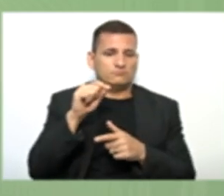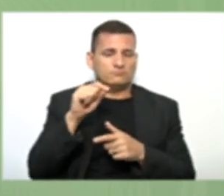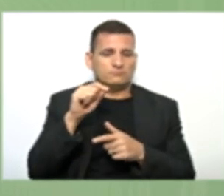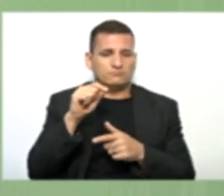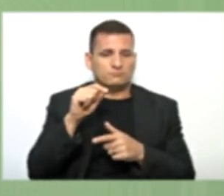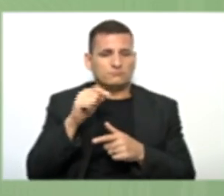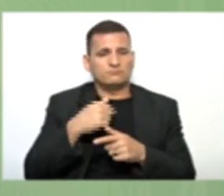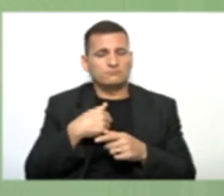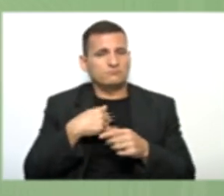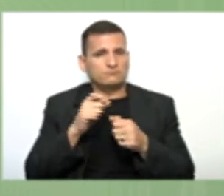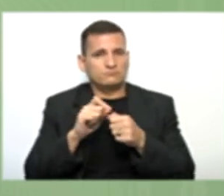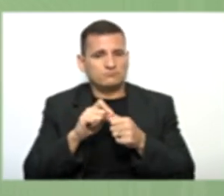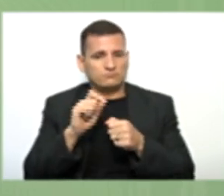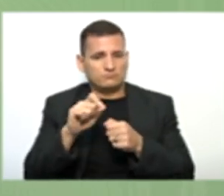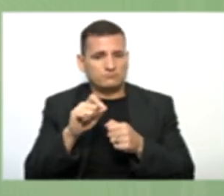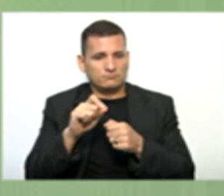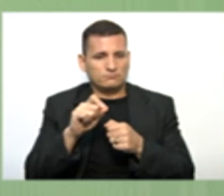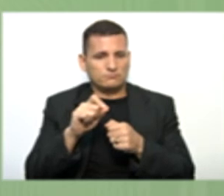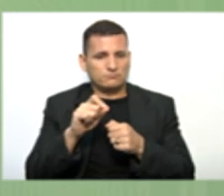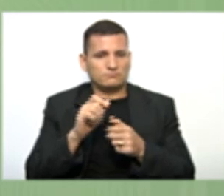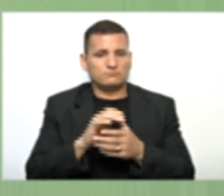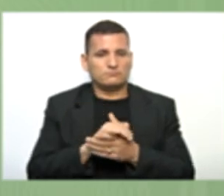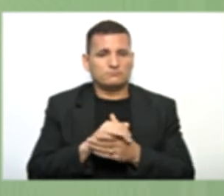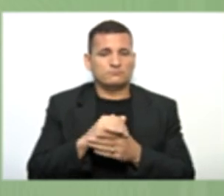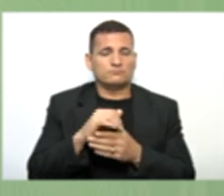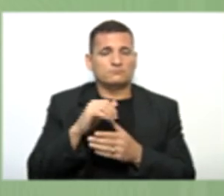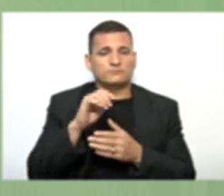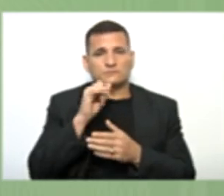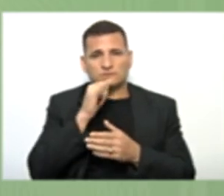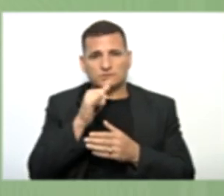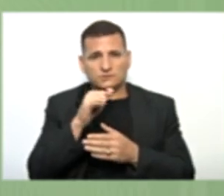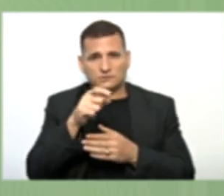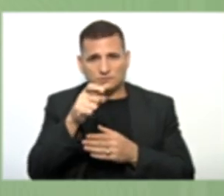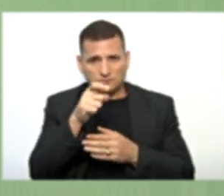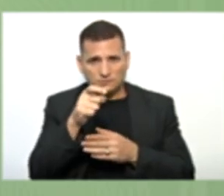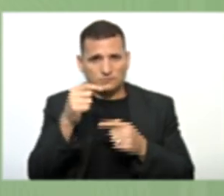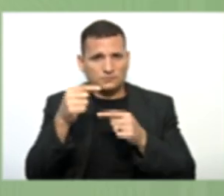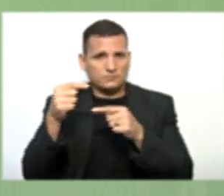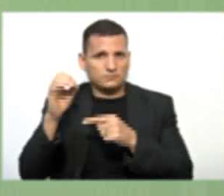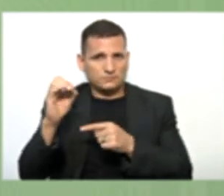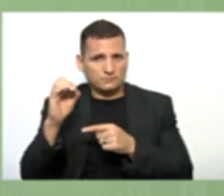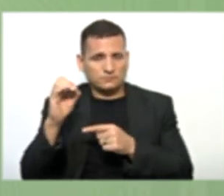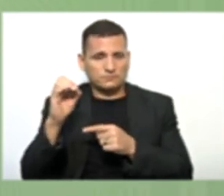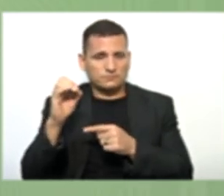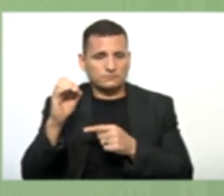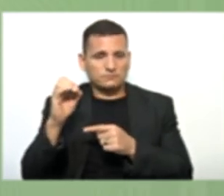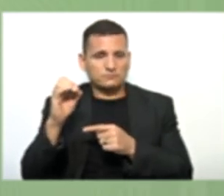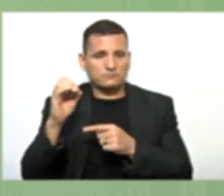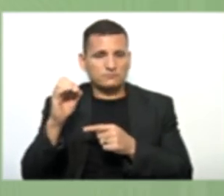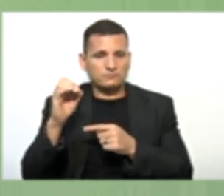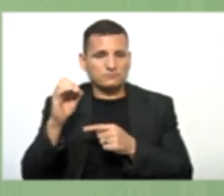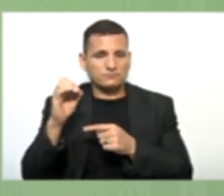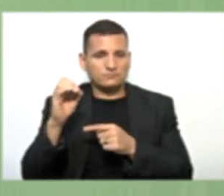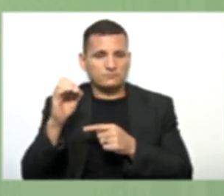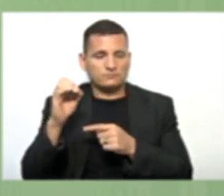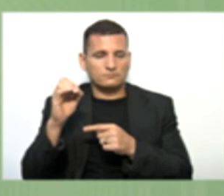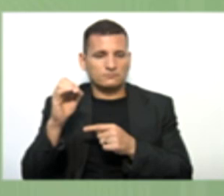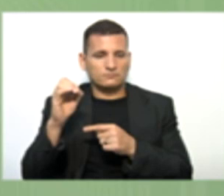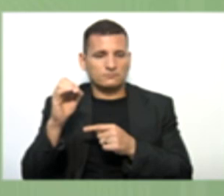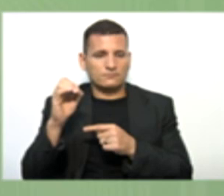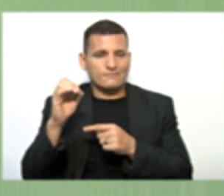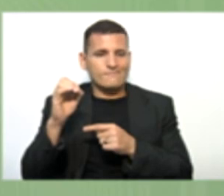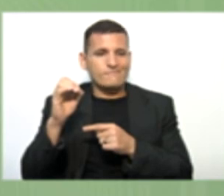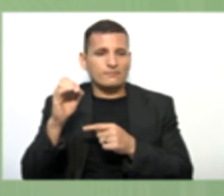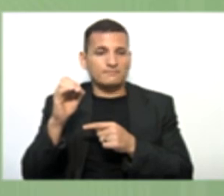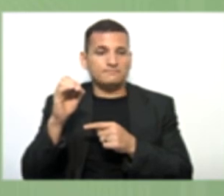Aí, o que eu tenho que fazer? Se posição do X for igual a 0, a minha posição lá do primeiro item da lista, aí ele vai